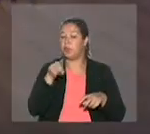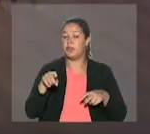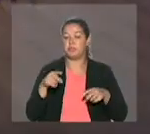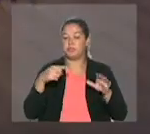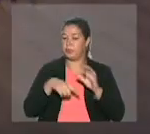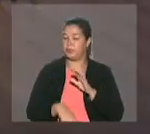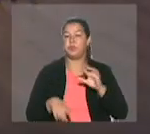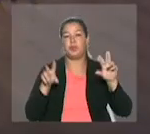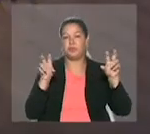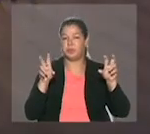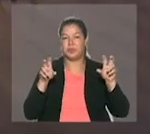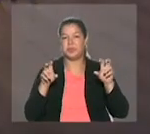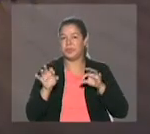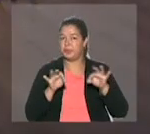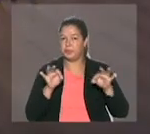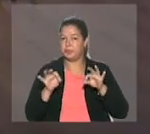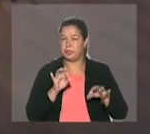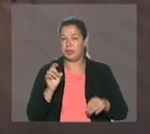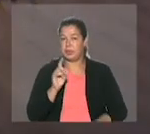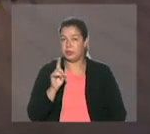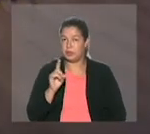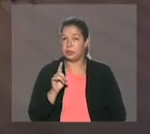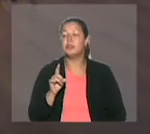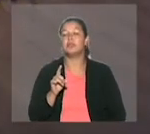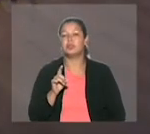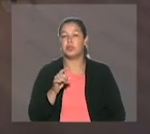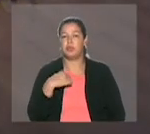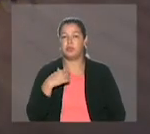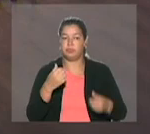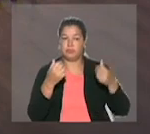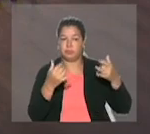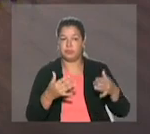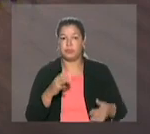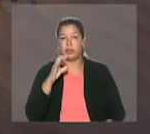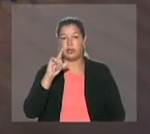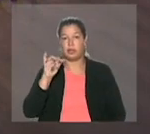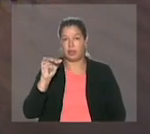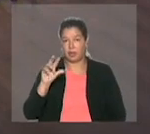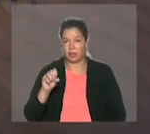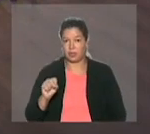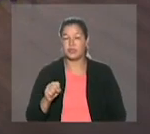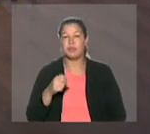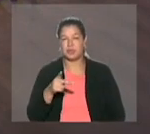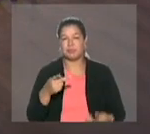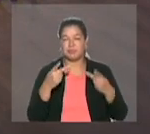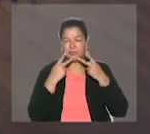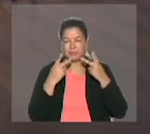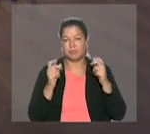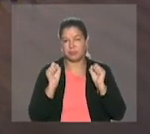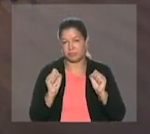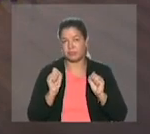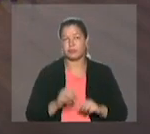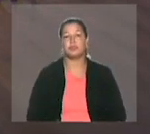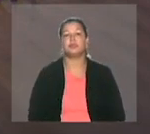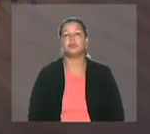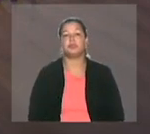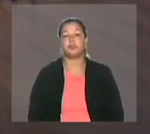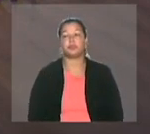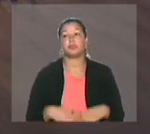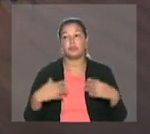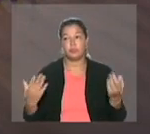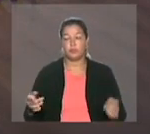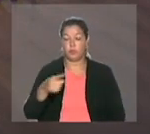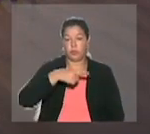plano e a gente precisa falar também sobre isso. Eu vou deixar a Cláudia fazer a intervenção dela, que a gente precisa fazer o intervalo, mas pode concluir, então, tá